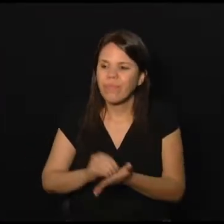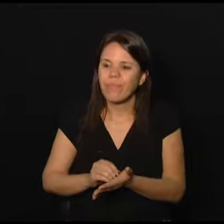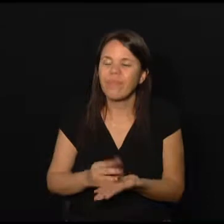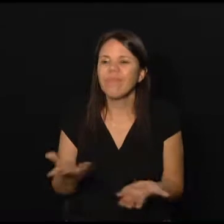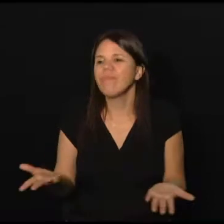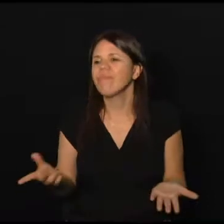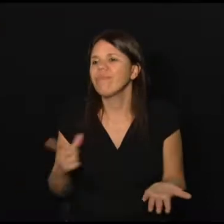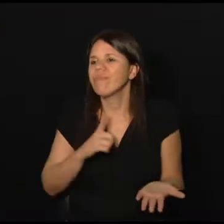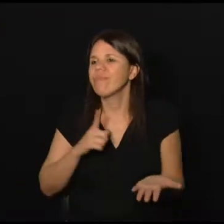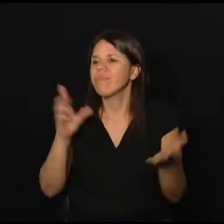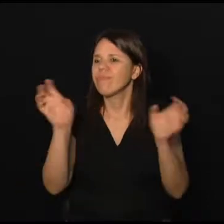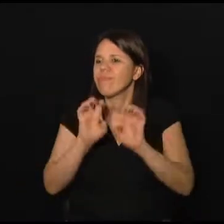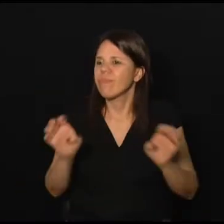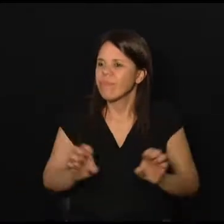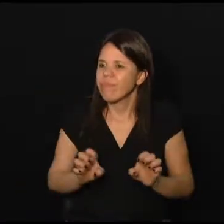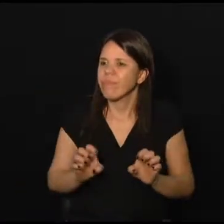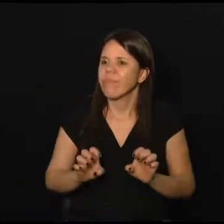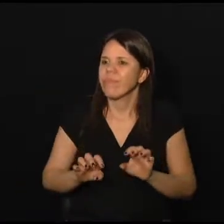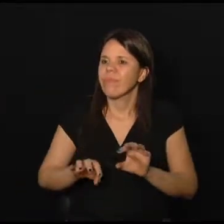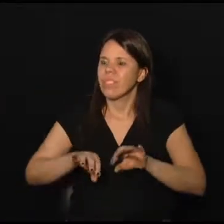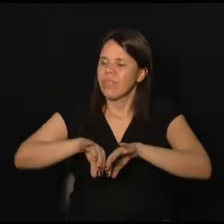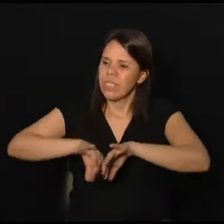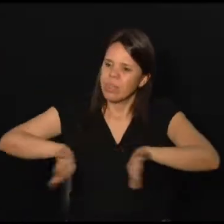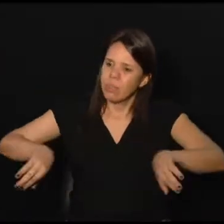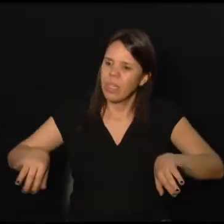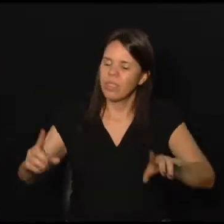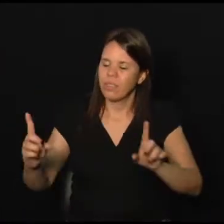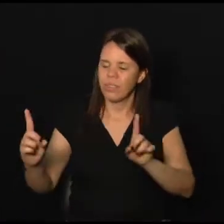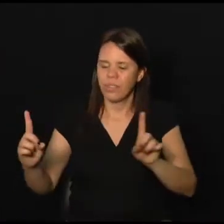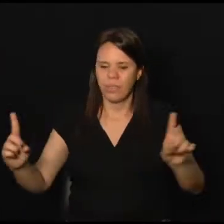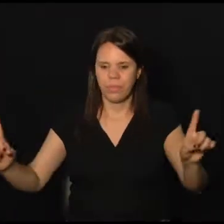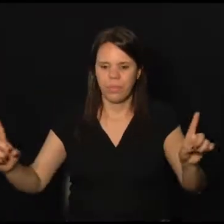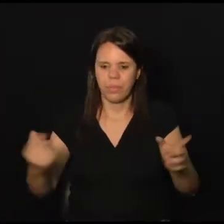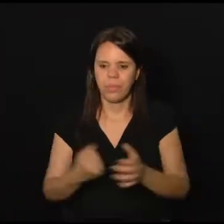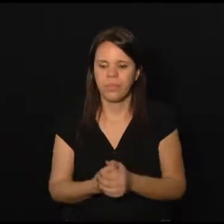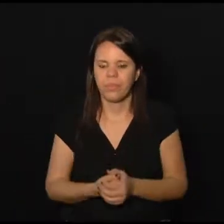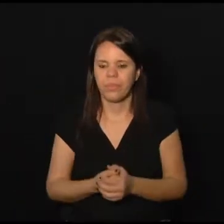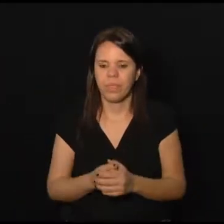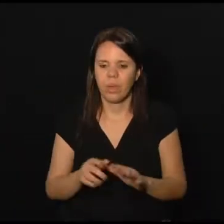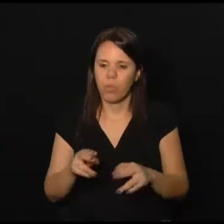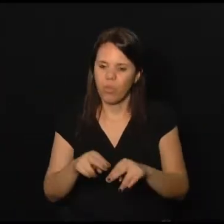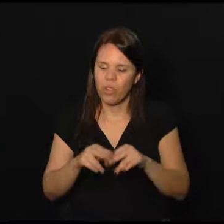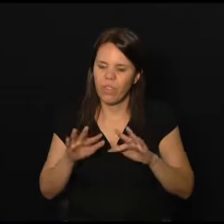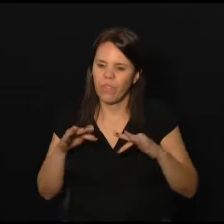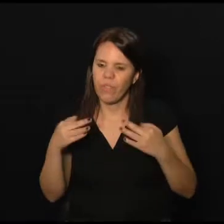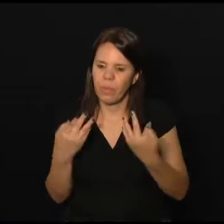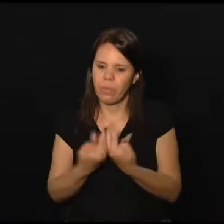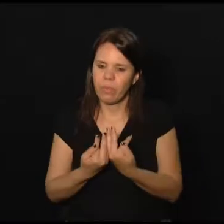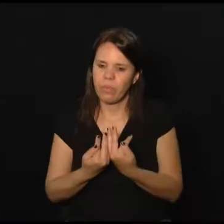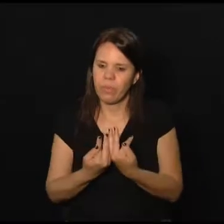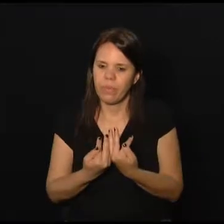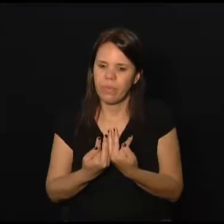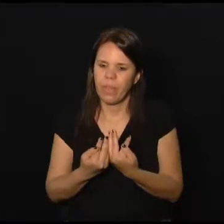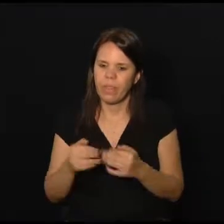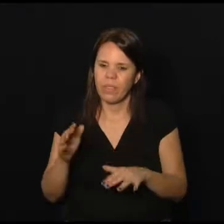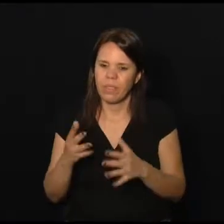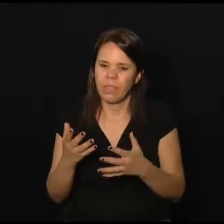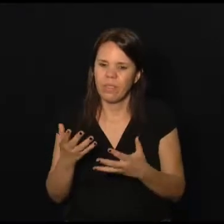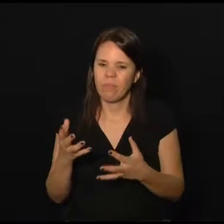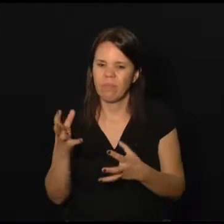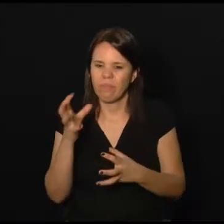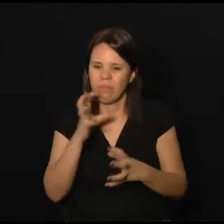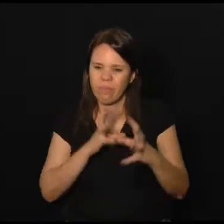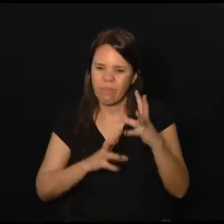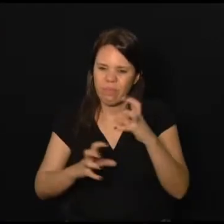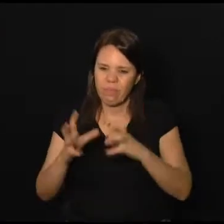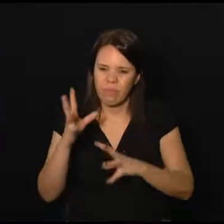a estrutura individual de cada um. Por isso que a família começa a entrar em colapso, porque começa a ter